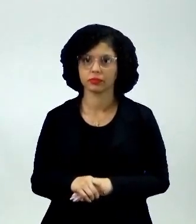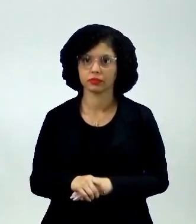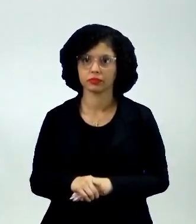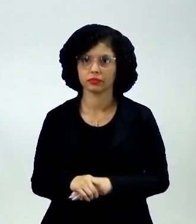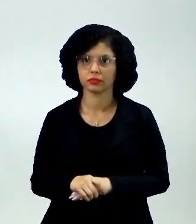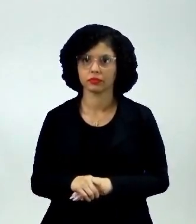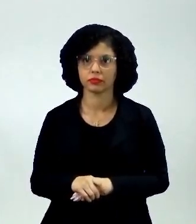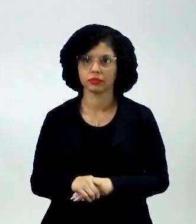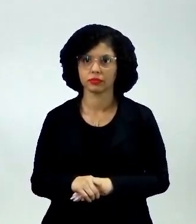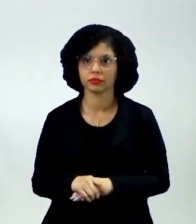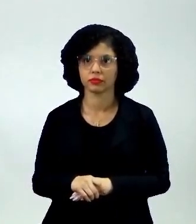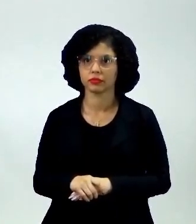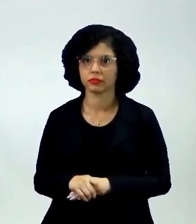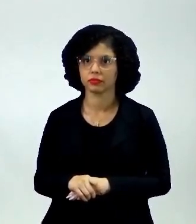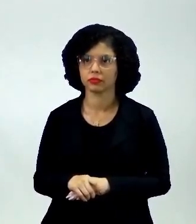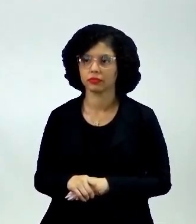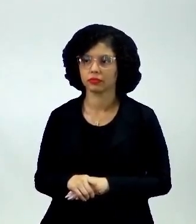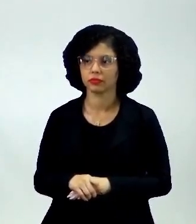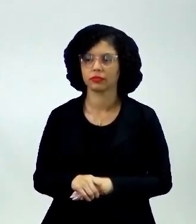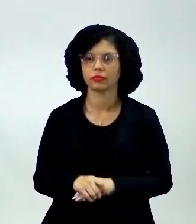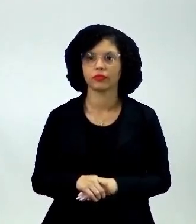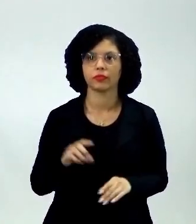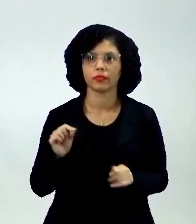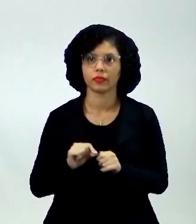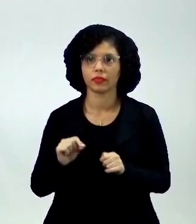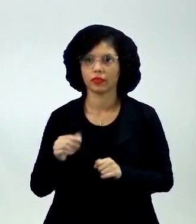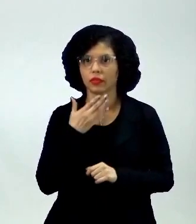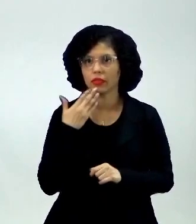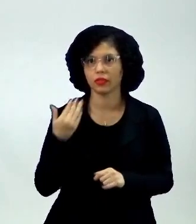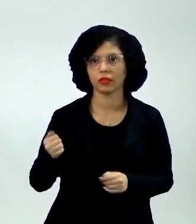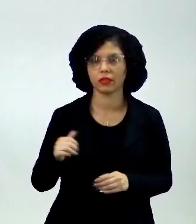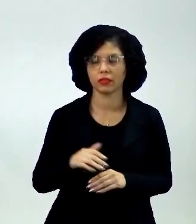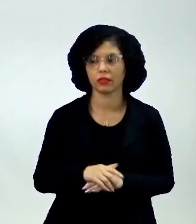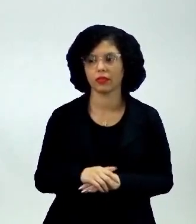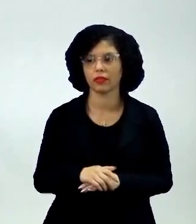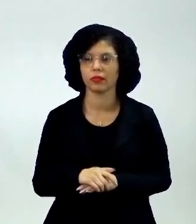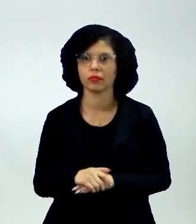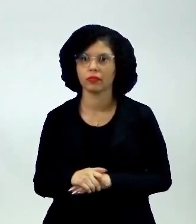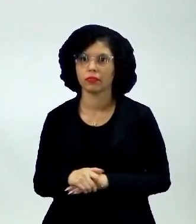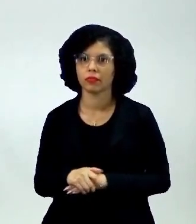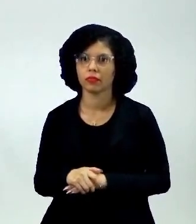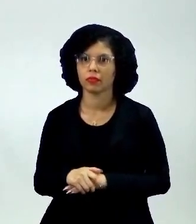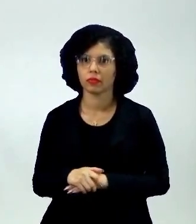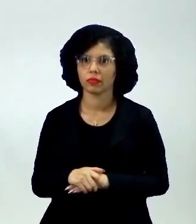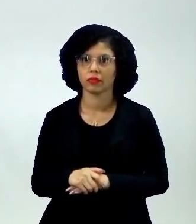né, eu tenho 2 vezes 8. Aqui dá para fazer melhor, que é menos.